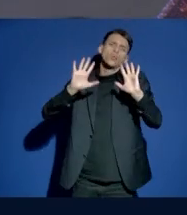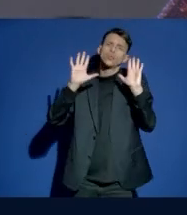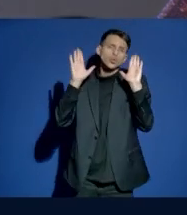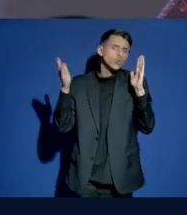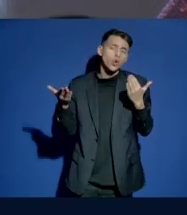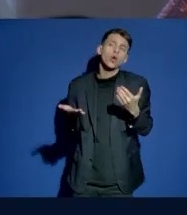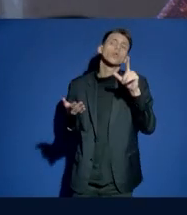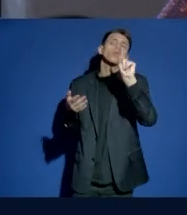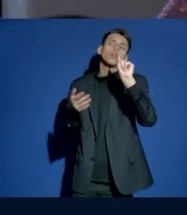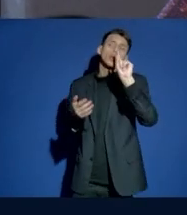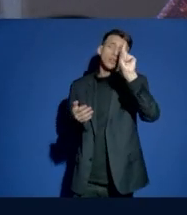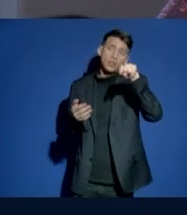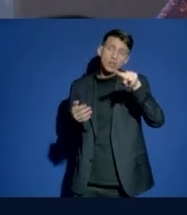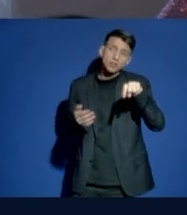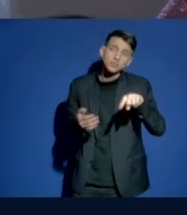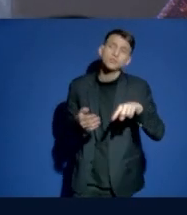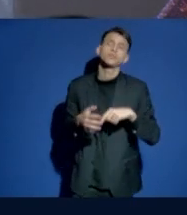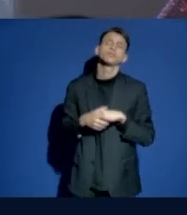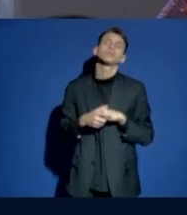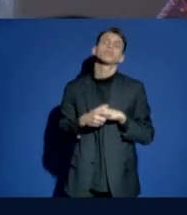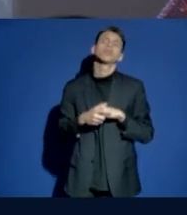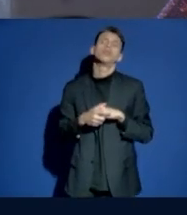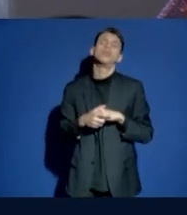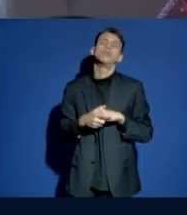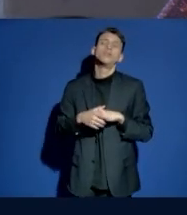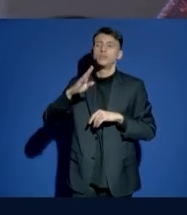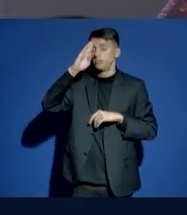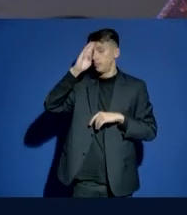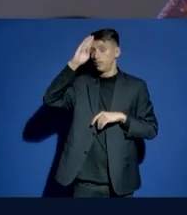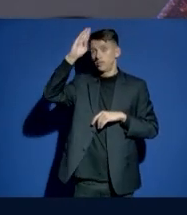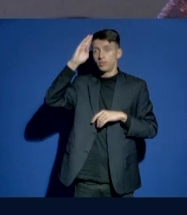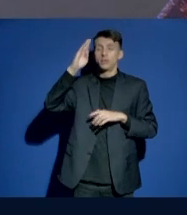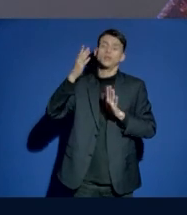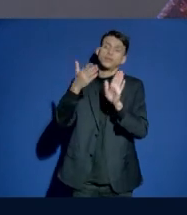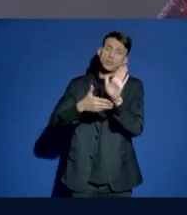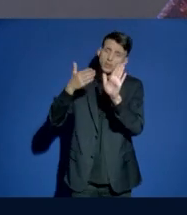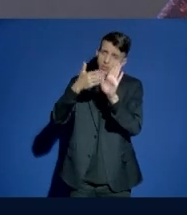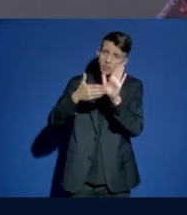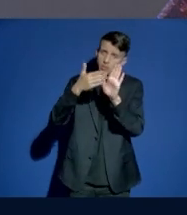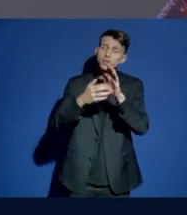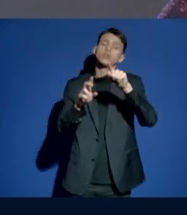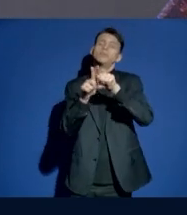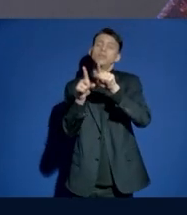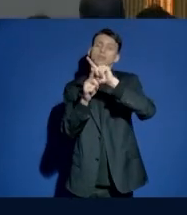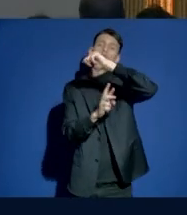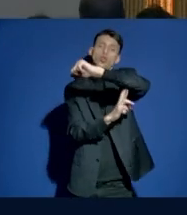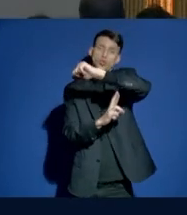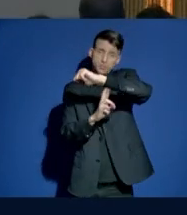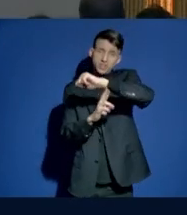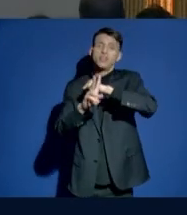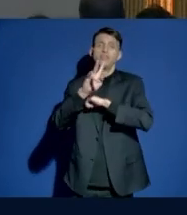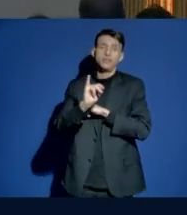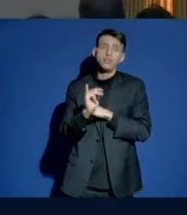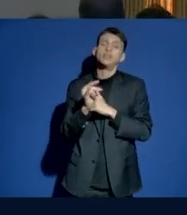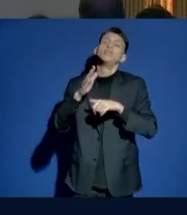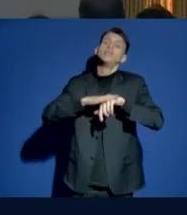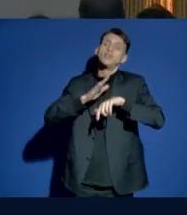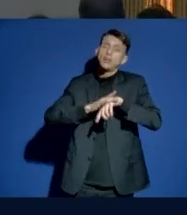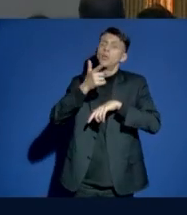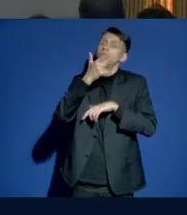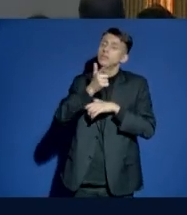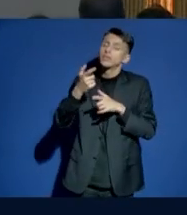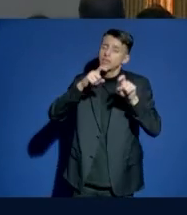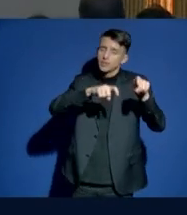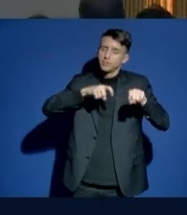aí são é toda essa rede principalmente Ferroviária E rodoviária que vai atender o nosso